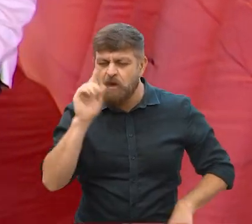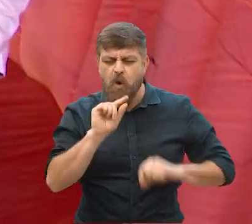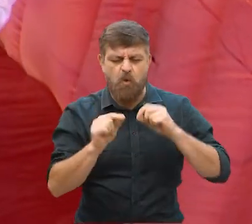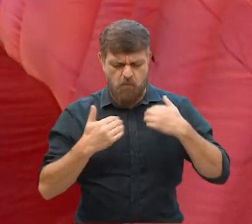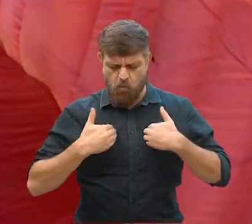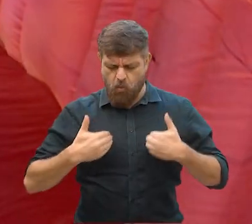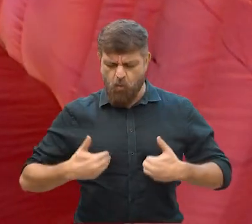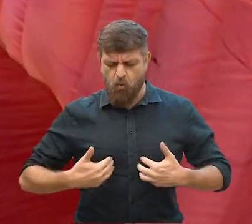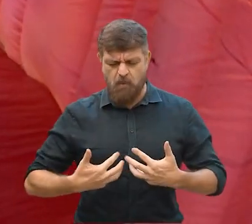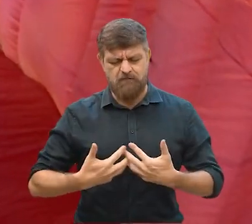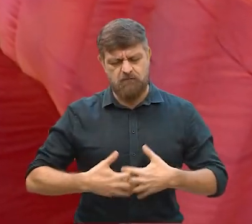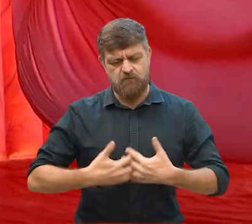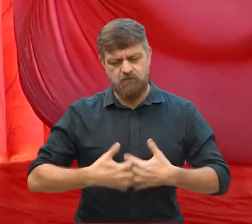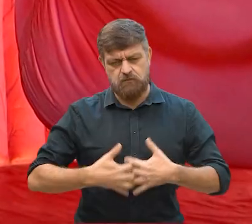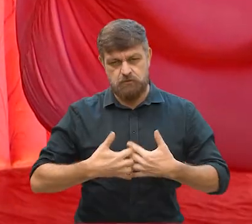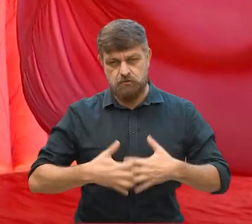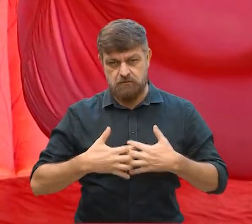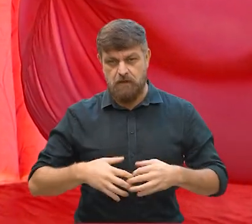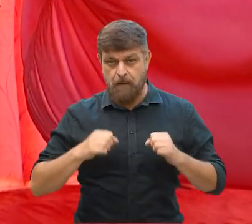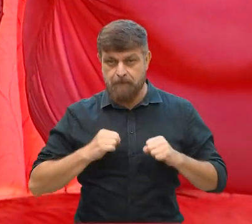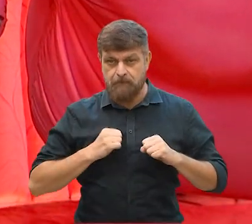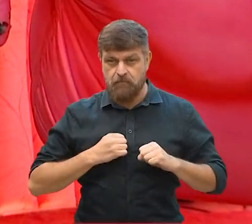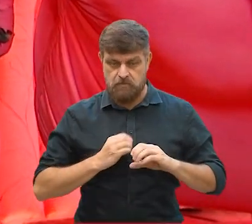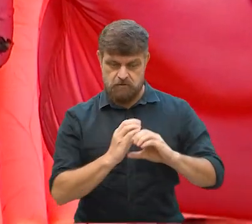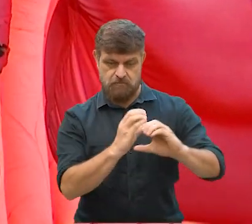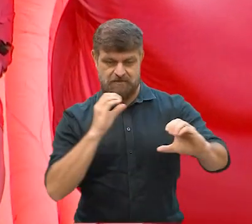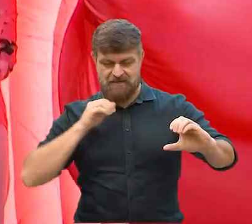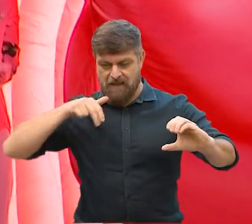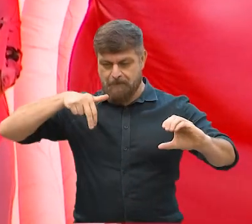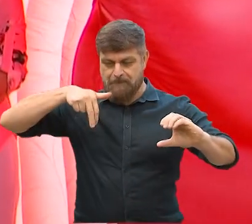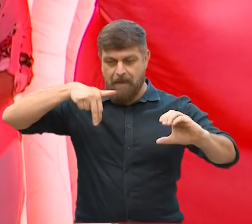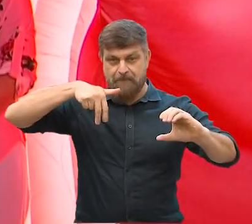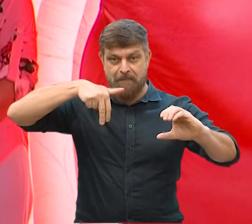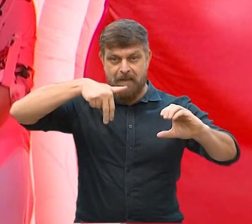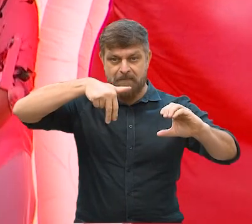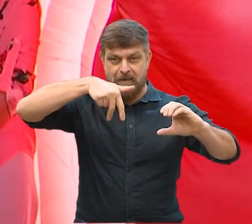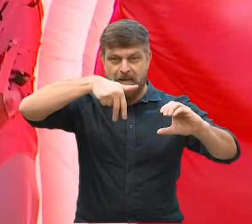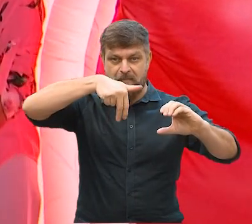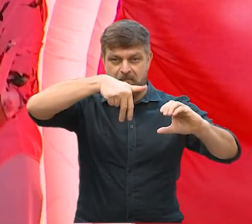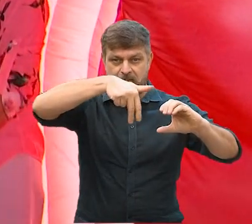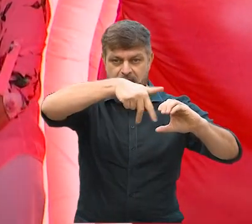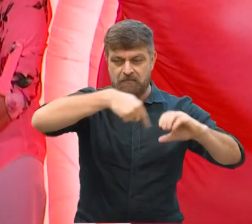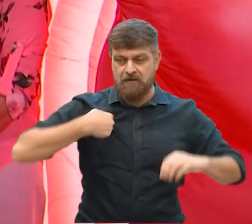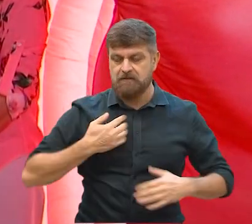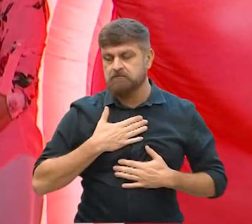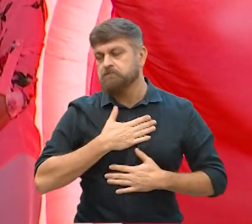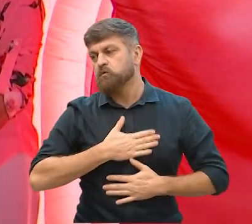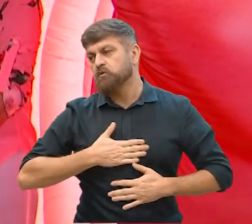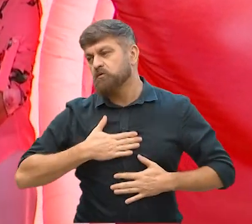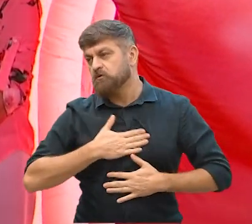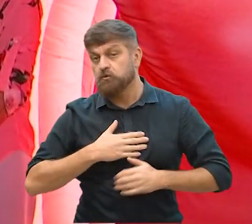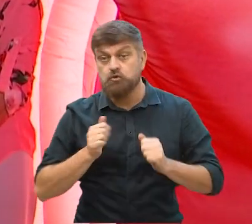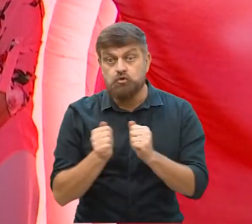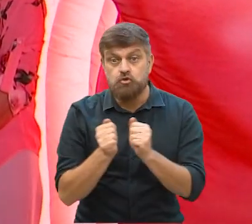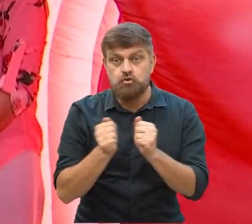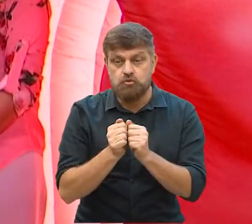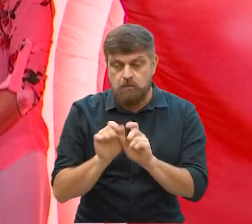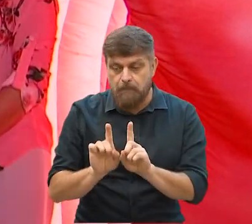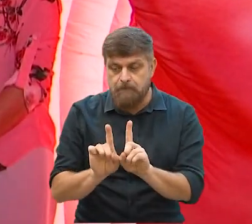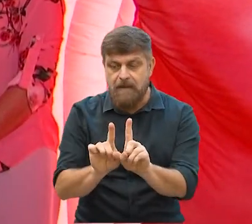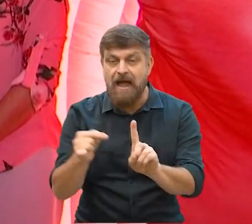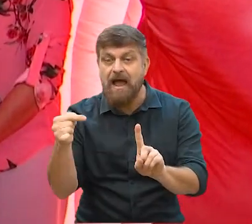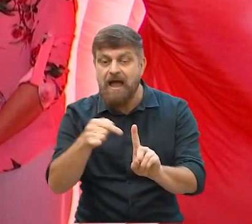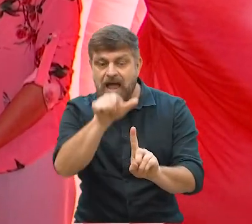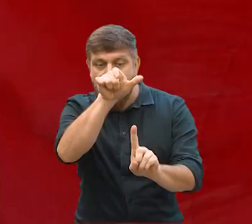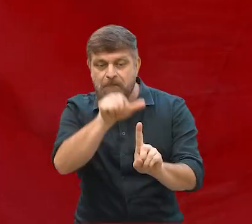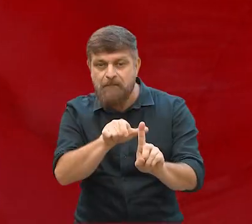sobre o corpo humano puderam passar por dentro do intestino. E nós tivemos a honra da companhia do Dr.